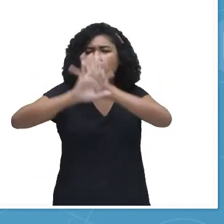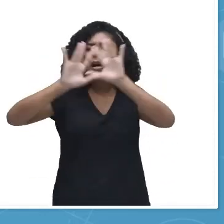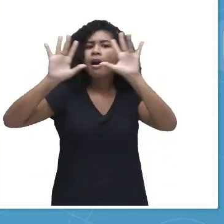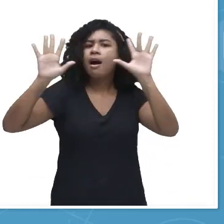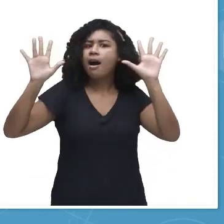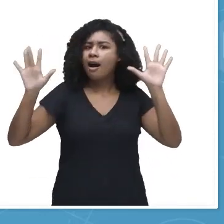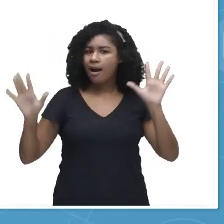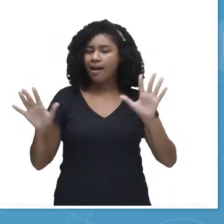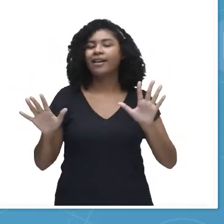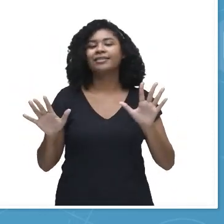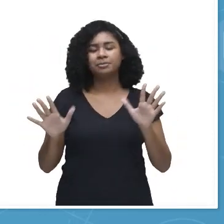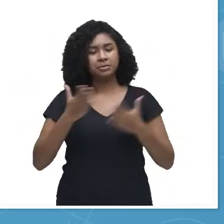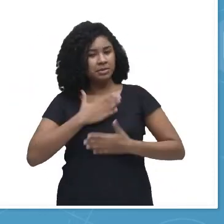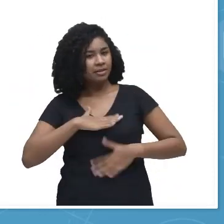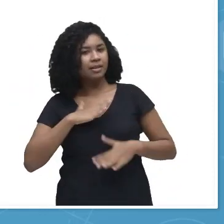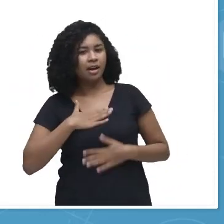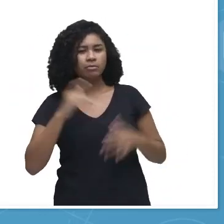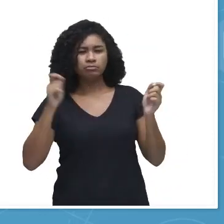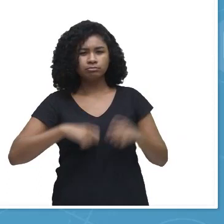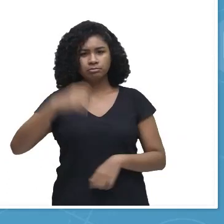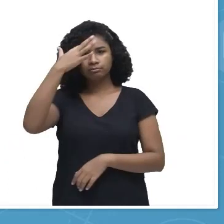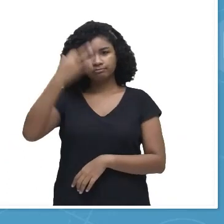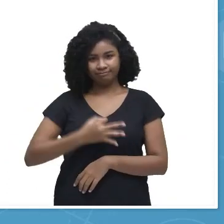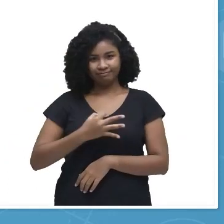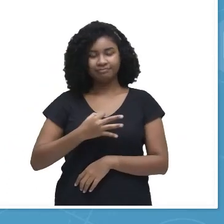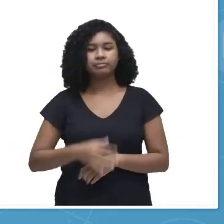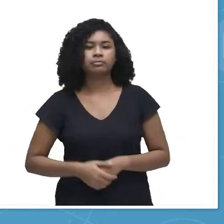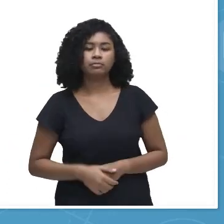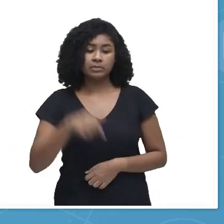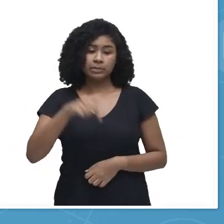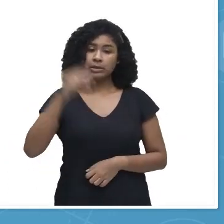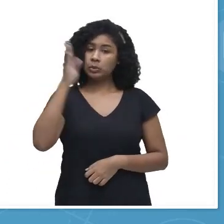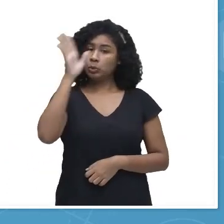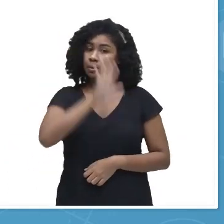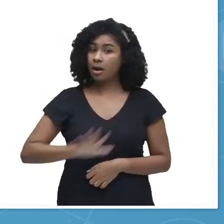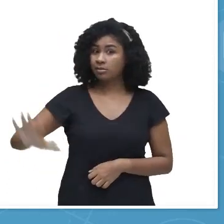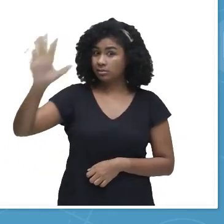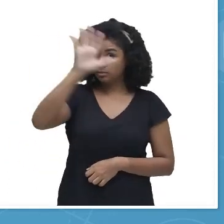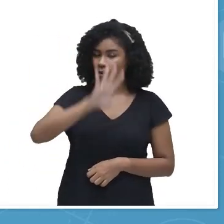bem pausada para que a gente possa compreender. Nós somos um país de